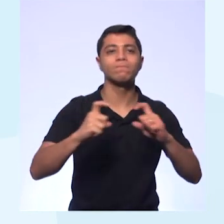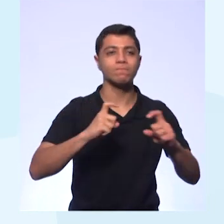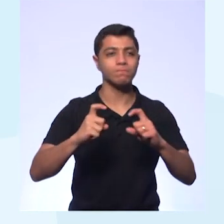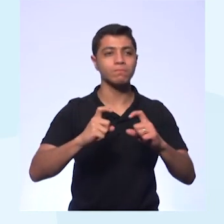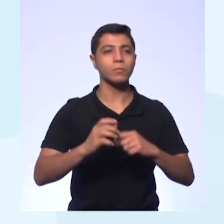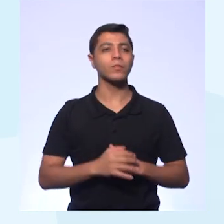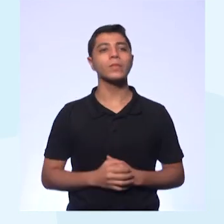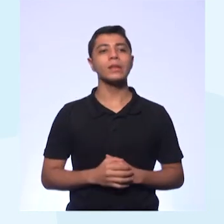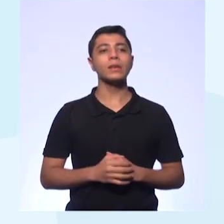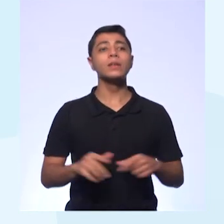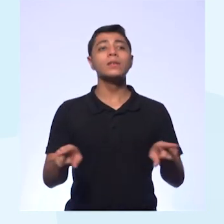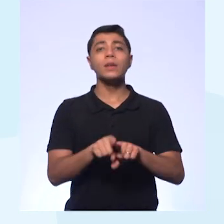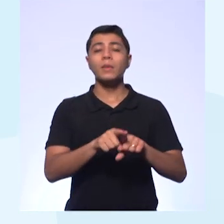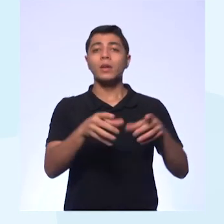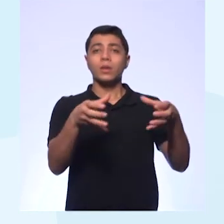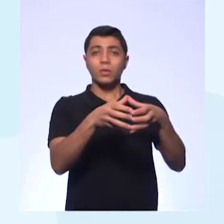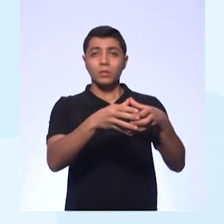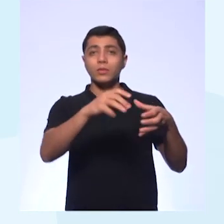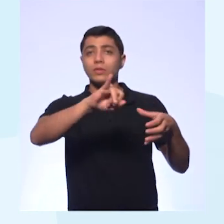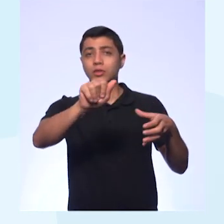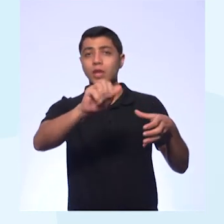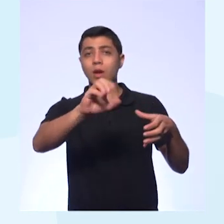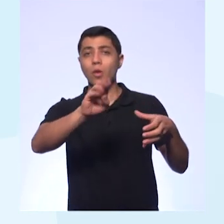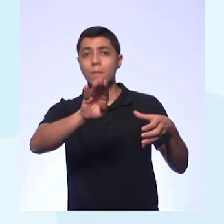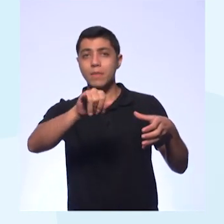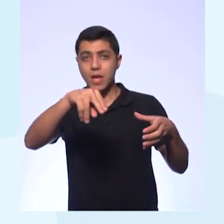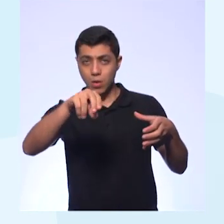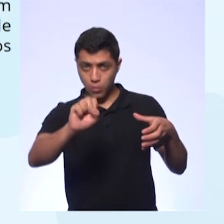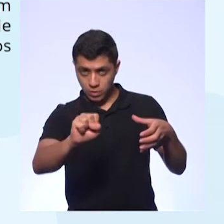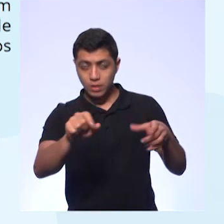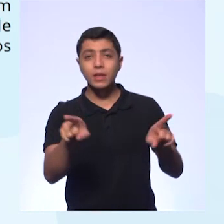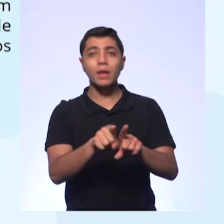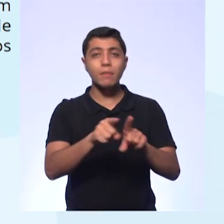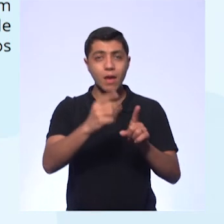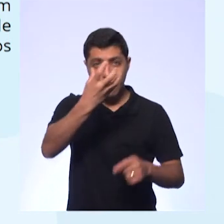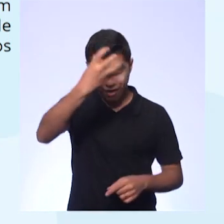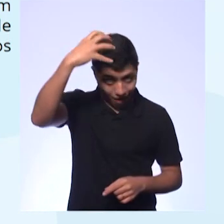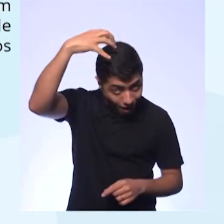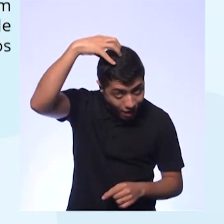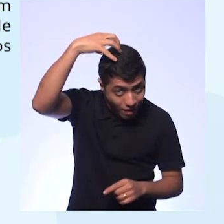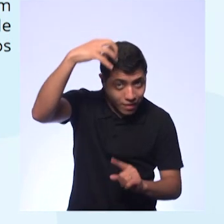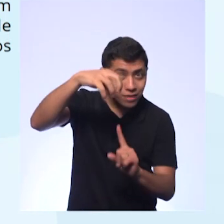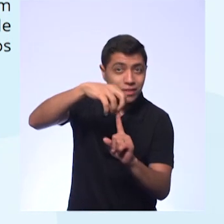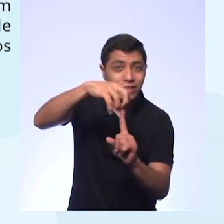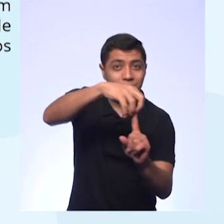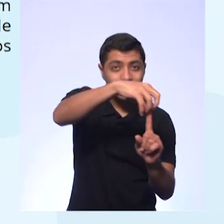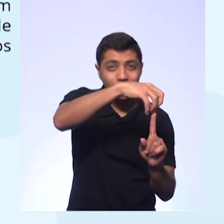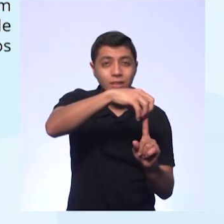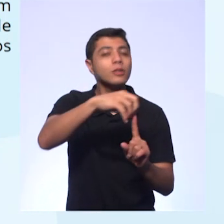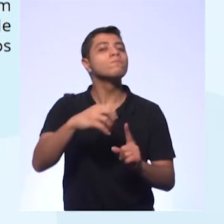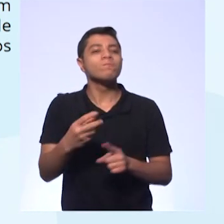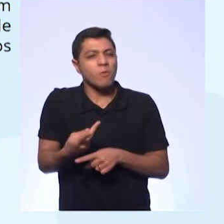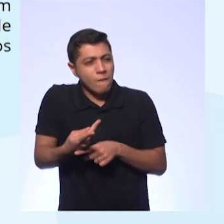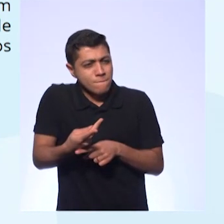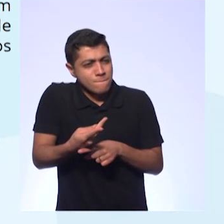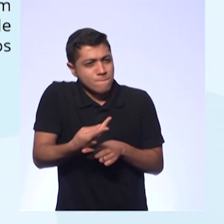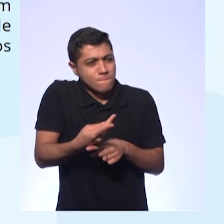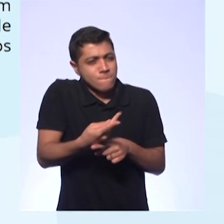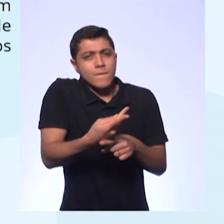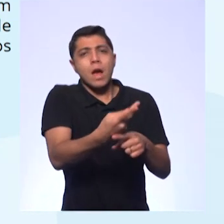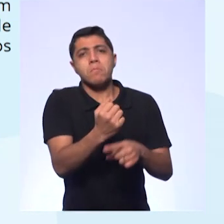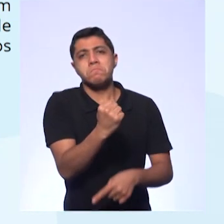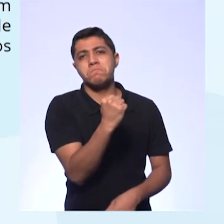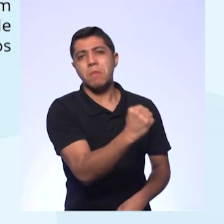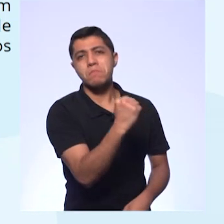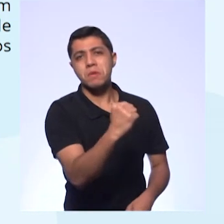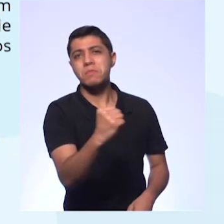com violência aos opositores continuou, tá? E aí, dessa forma, mais uma vez,